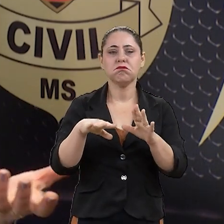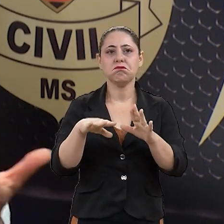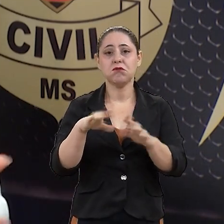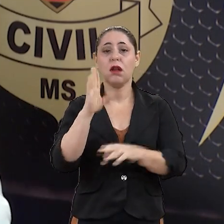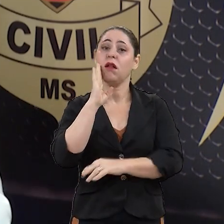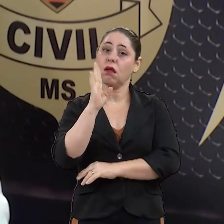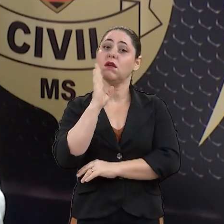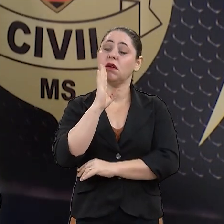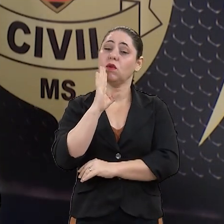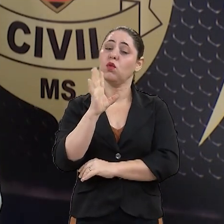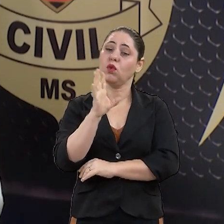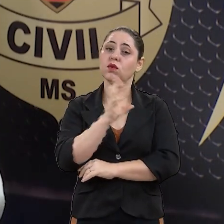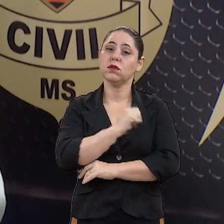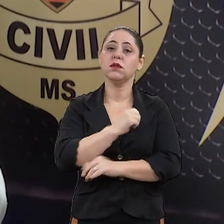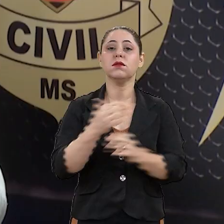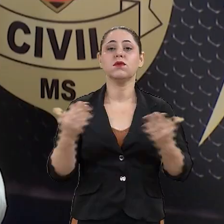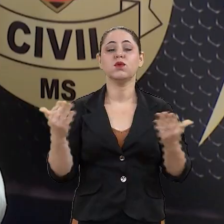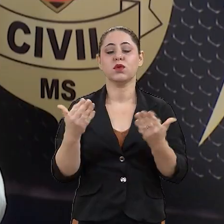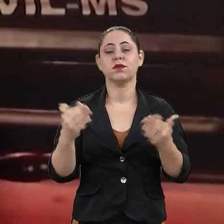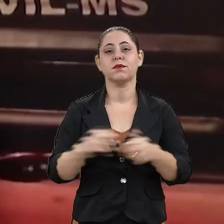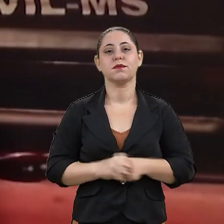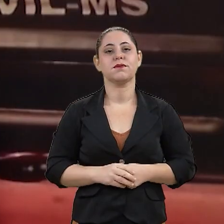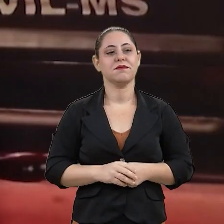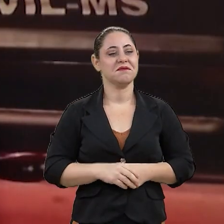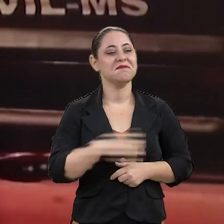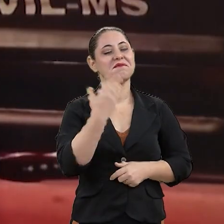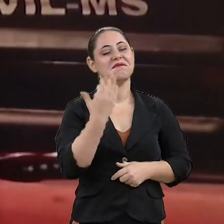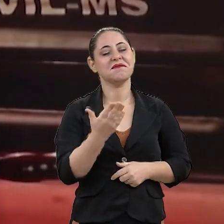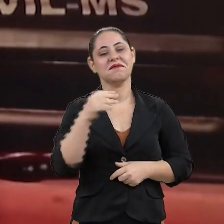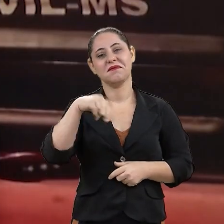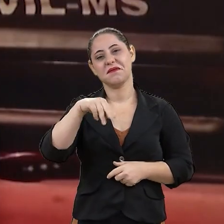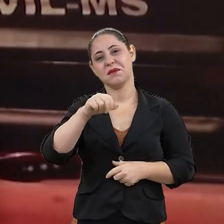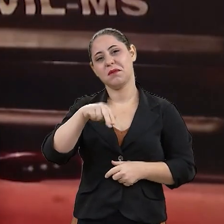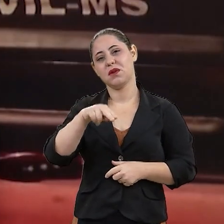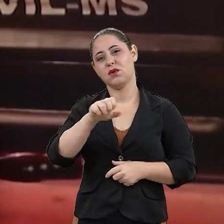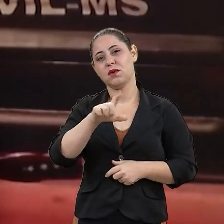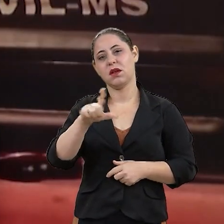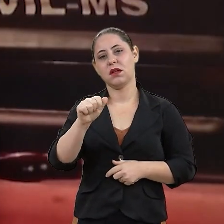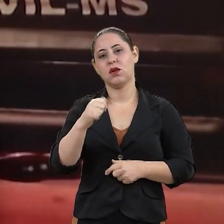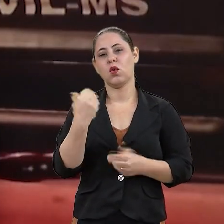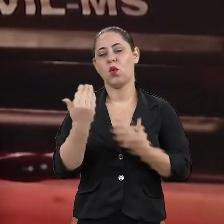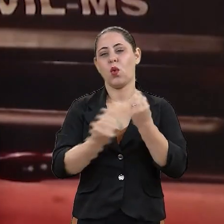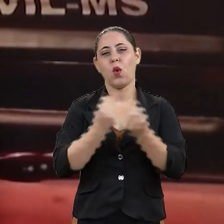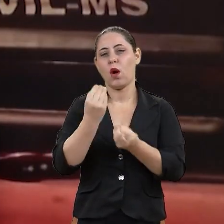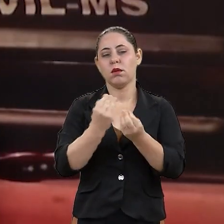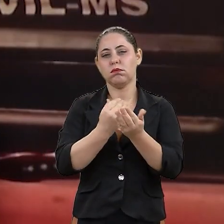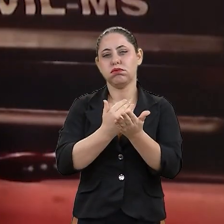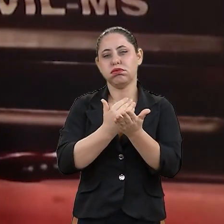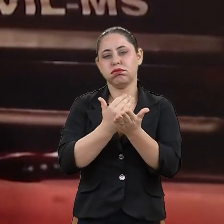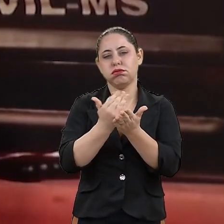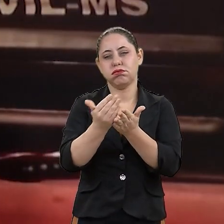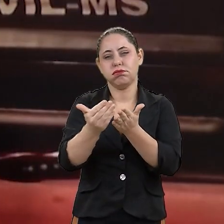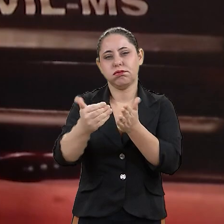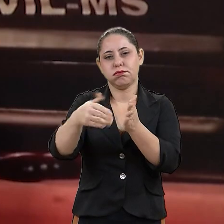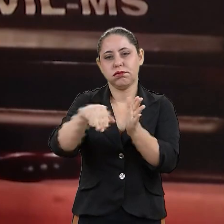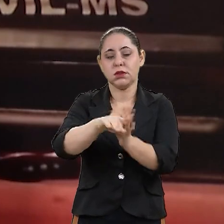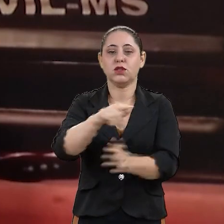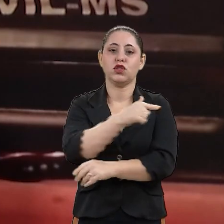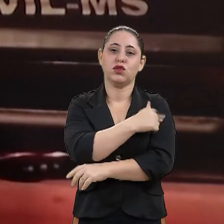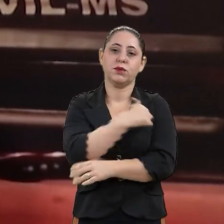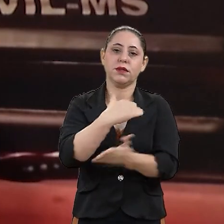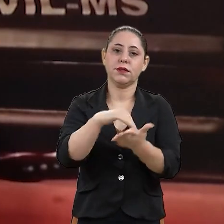achando interessante hoje em dia. E você, Manuela, como foi a sua trajetória até estar à frente